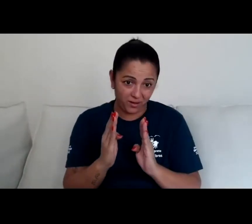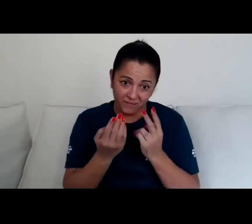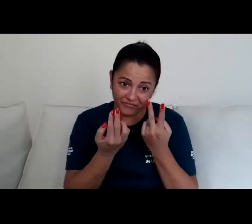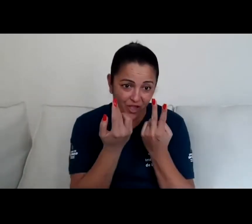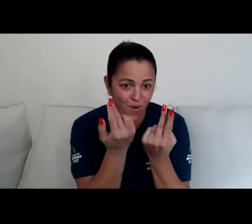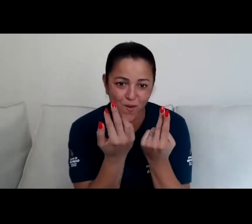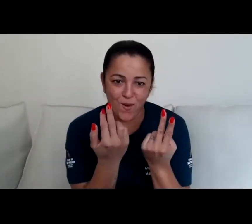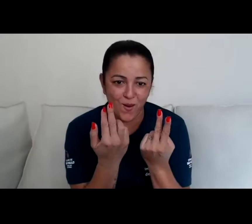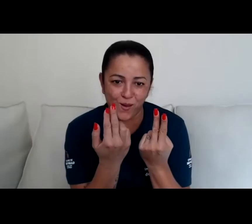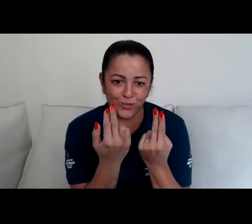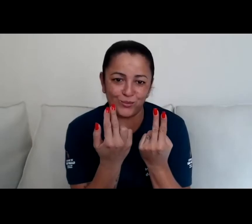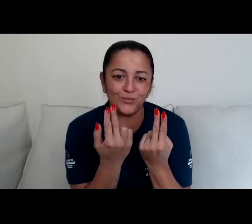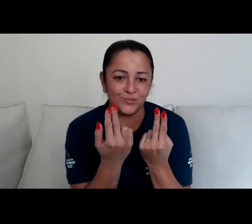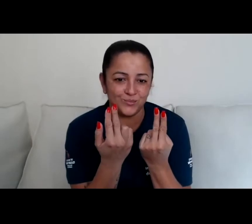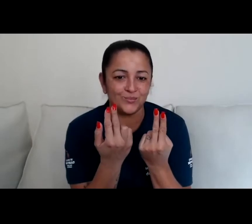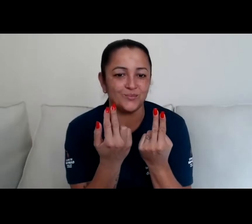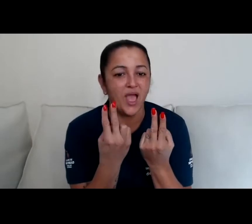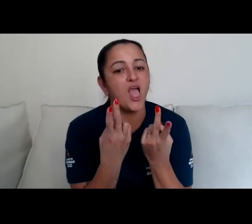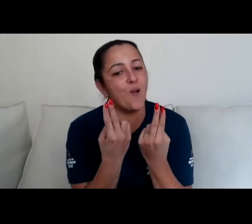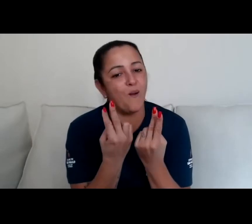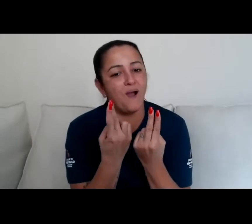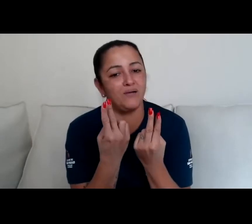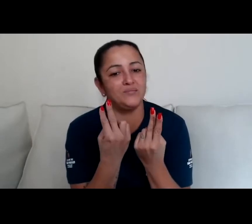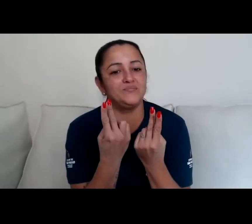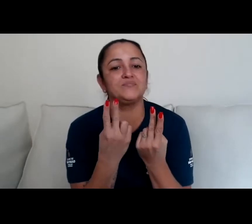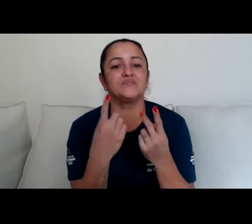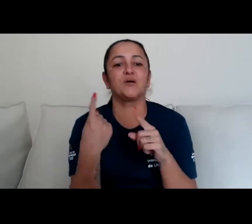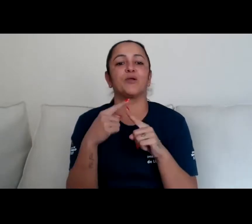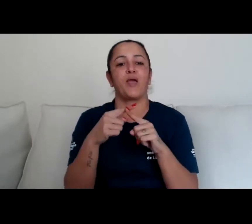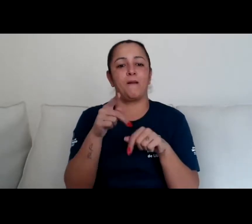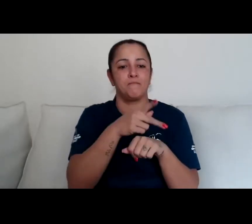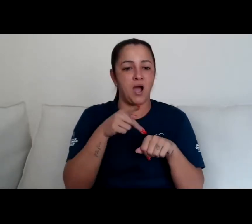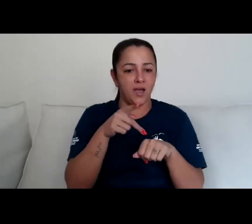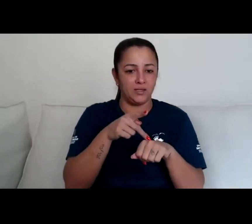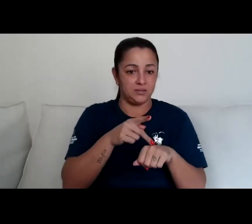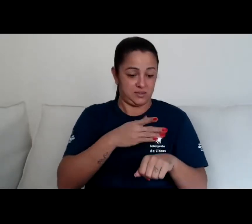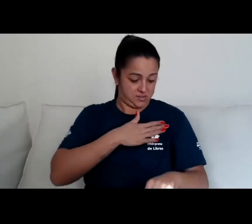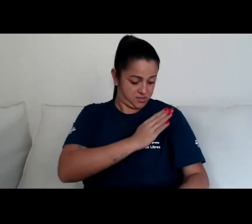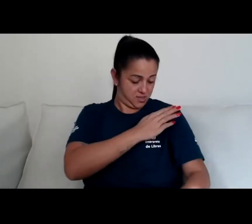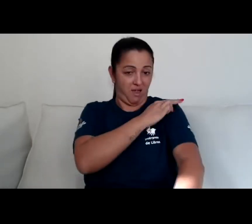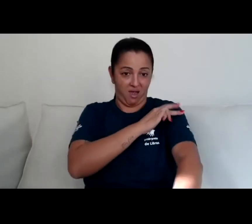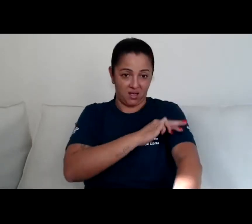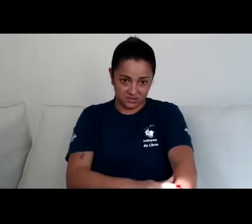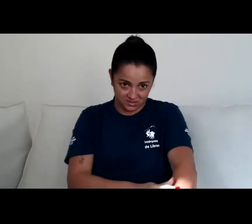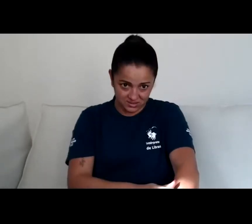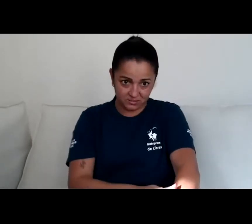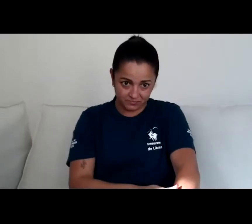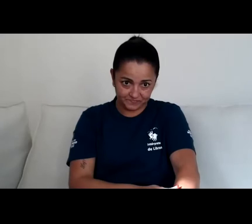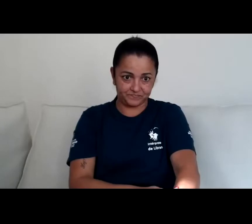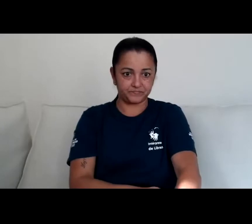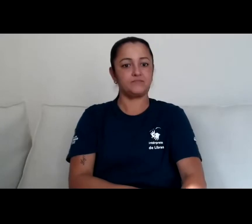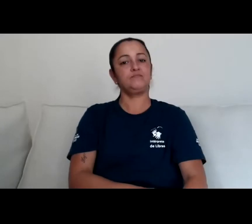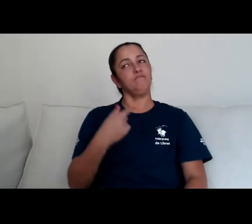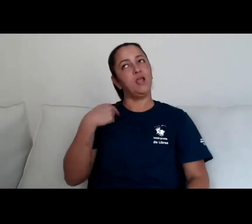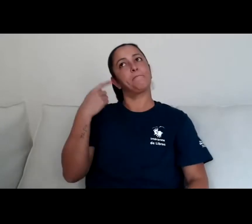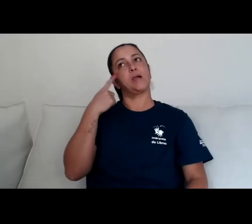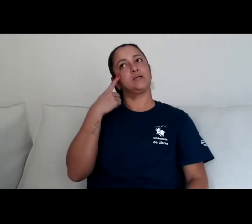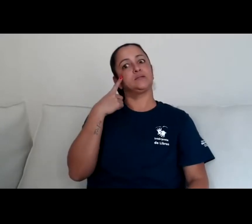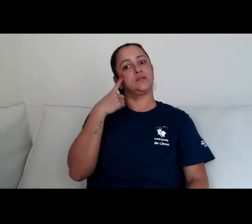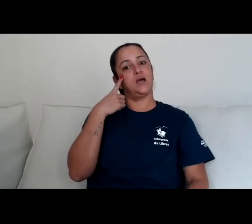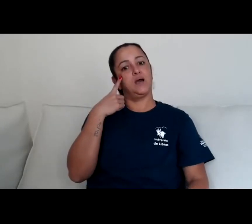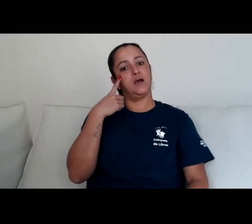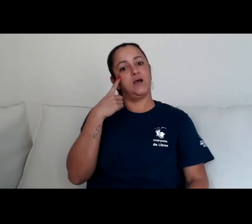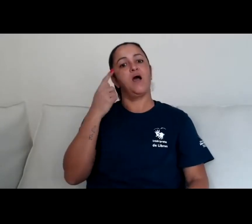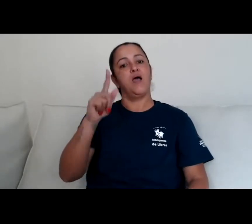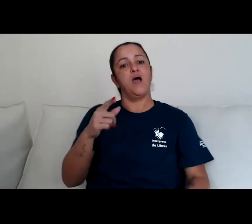lógica, porque vivemos em um país racista. Acho que a primeira coisa que a gente tem que pensar e admitir é isso, para a